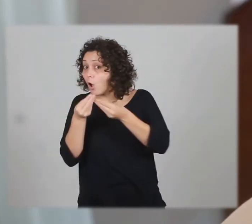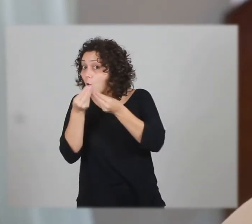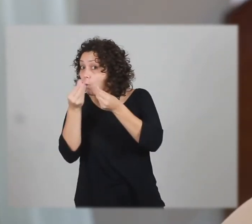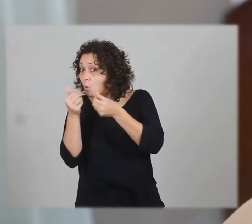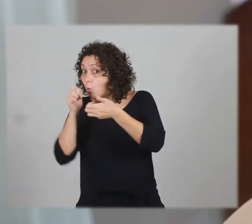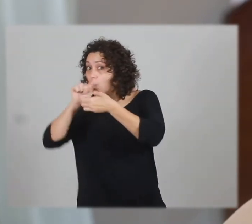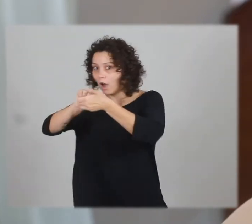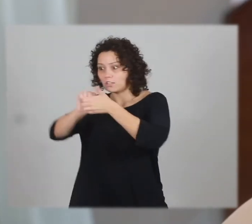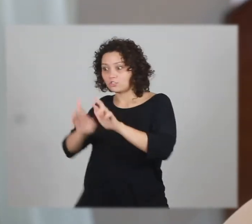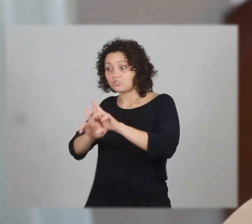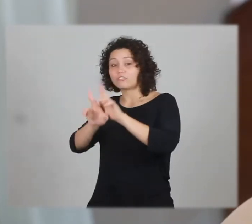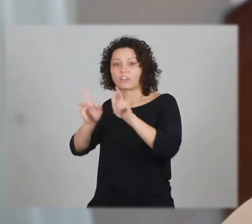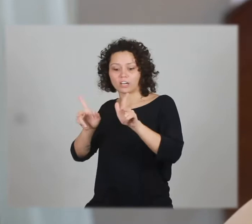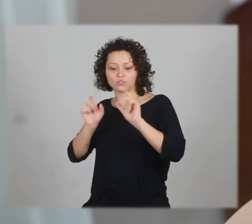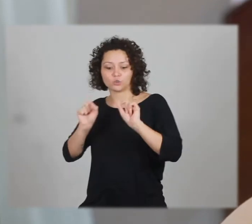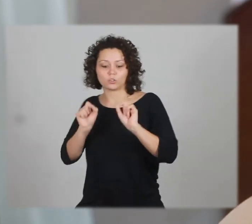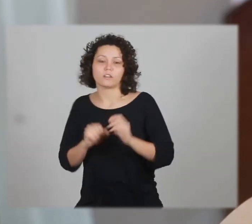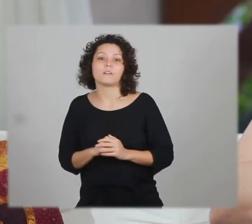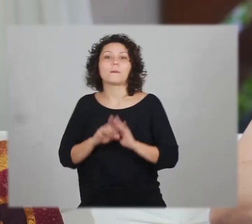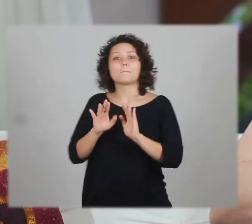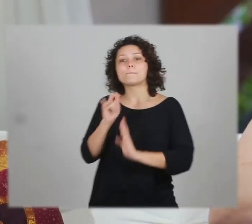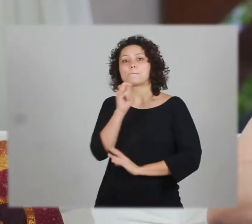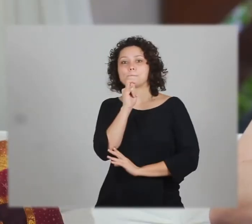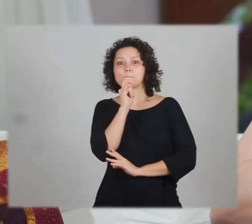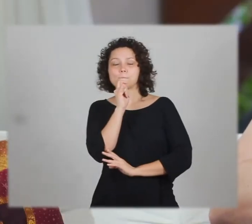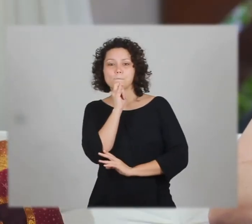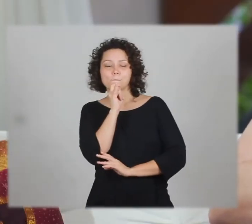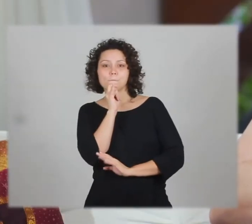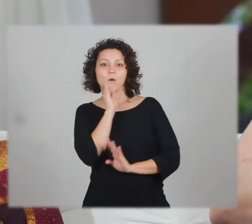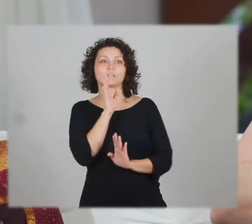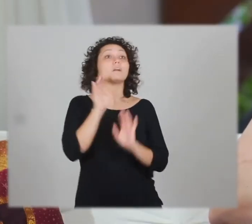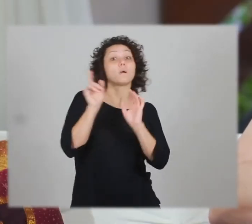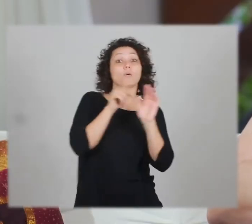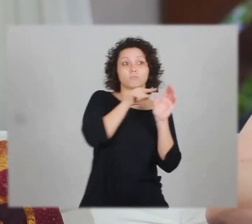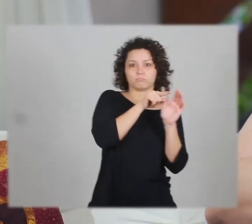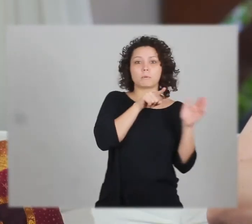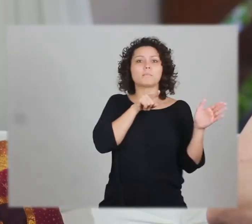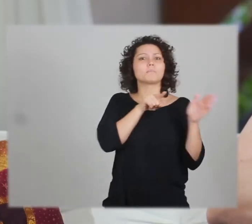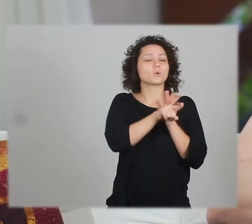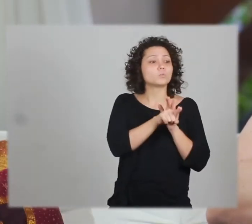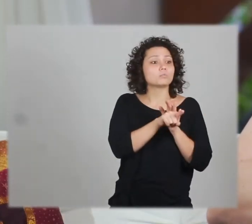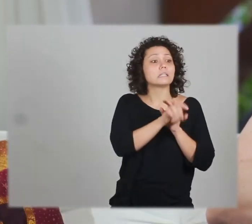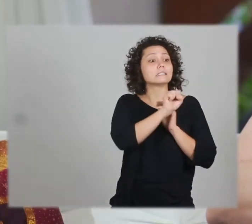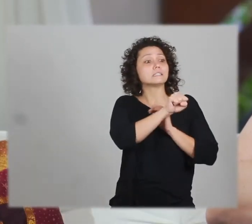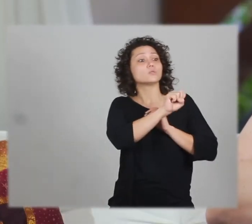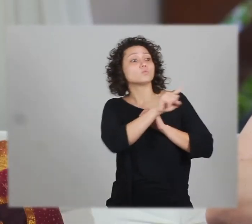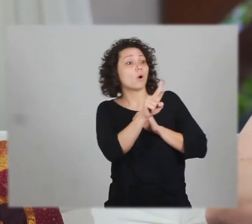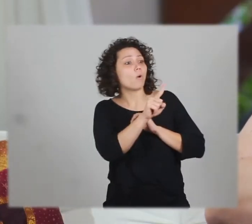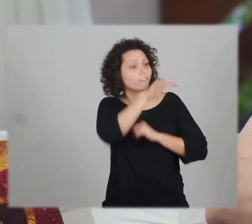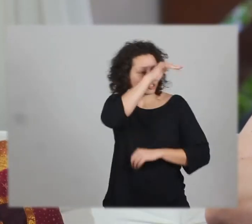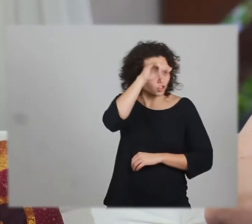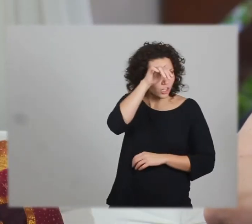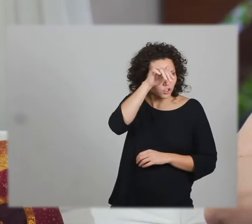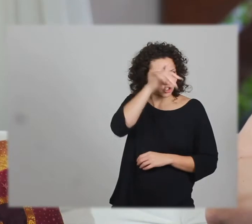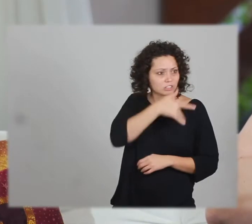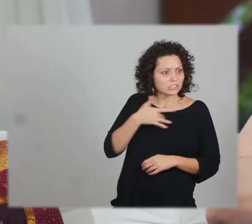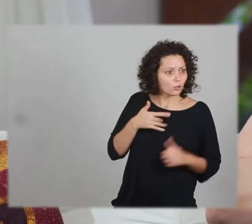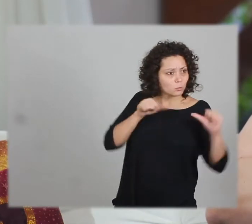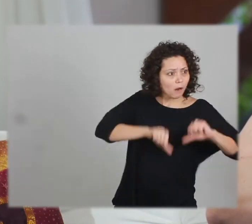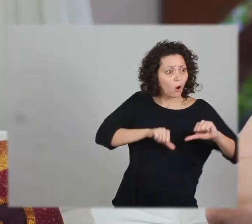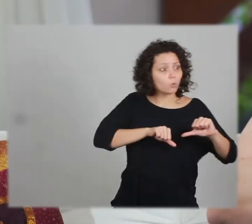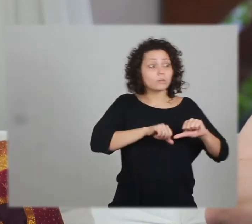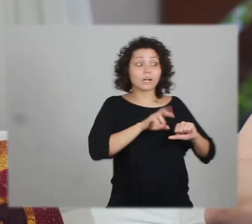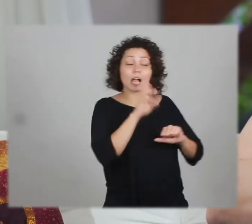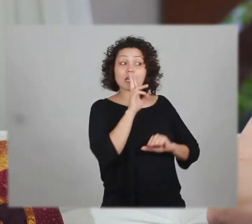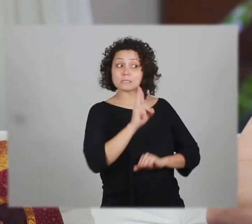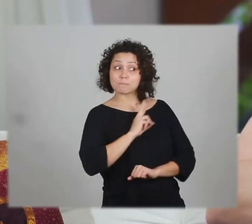refrigerante, se você acha que o refrigerante faz mal, sim ou não. Isso é uma pesquisa quantitativa. A qualitativa são entrevistas